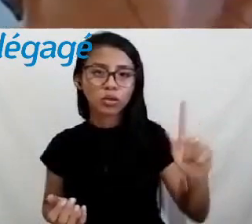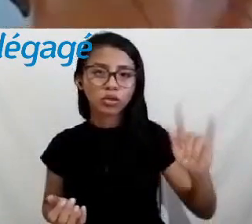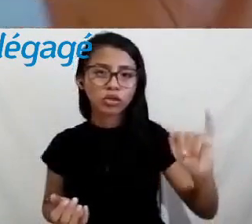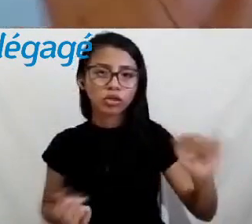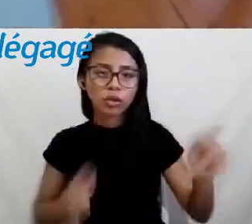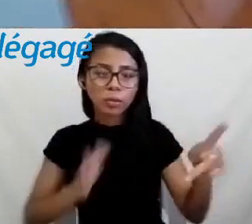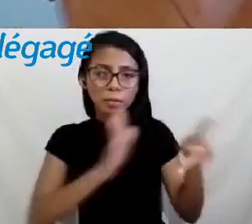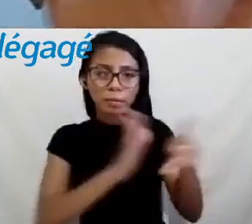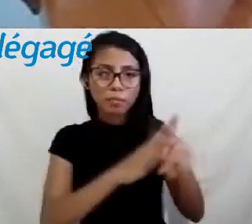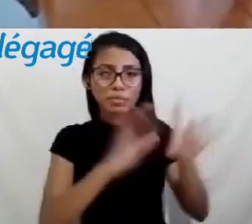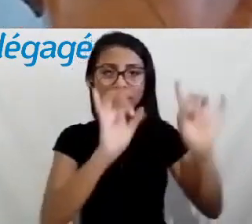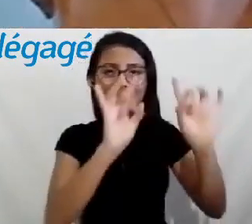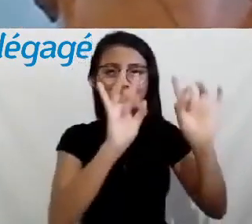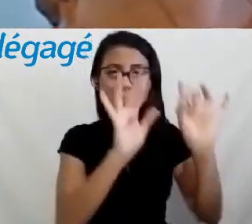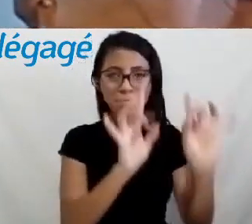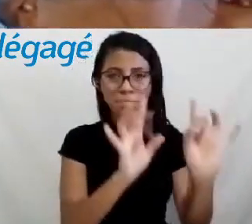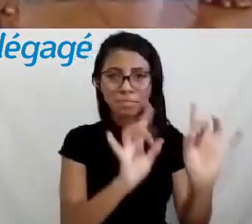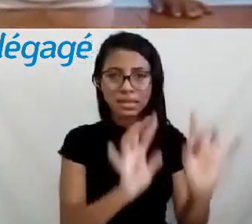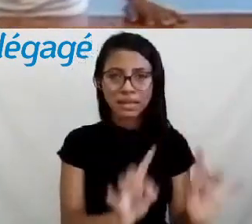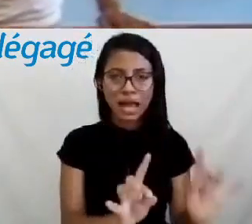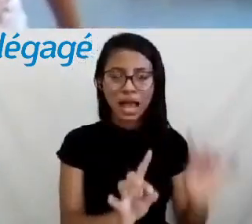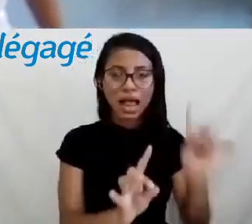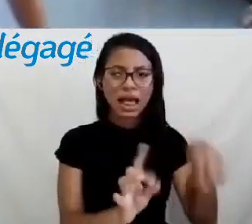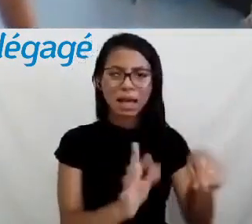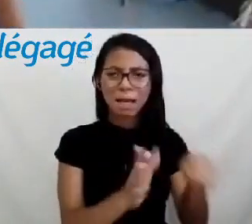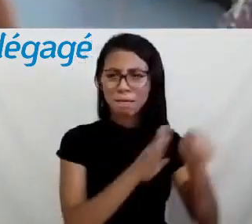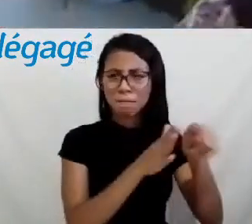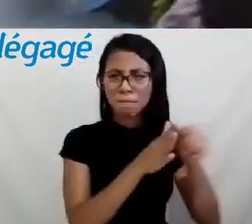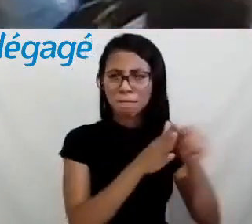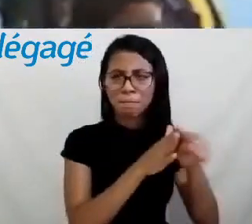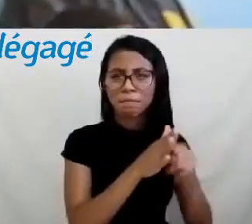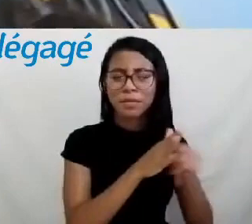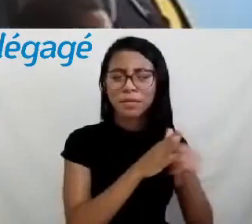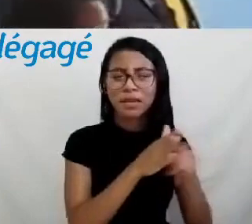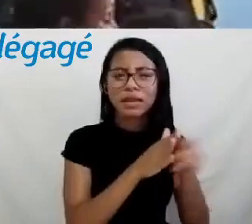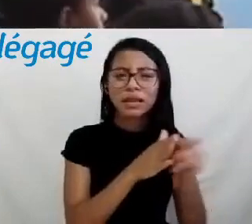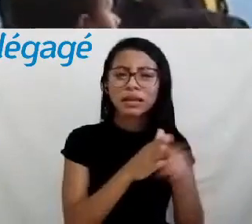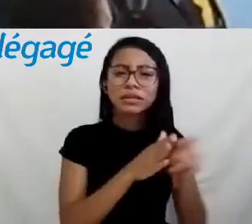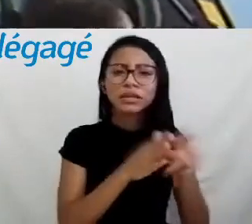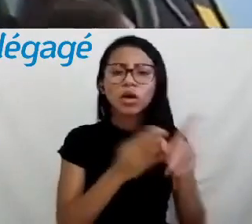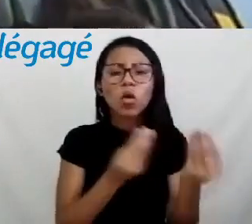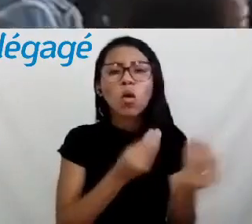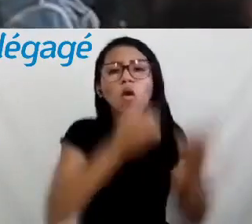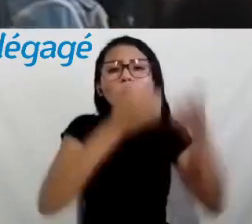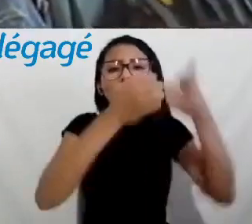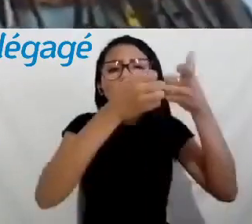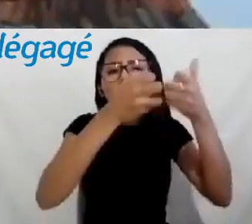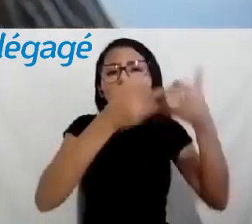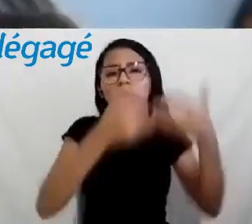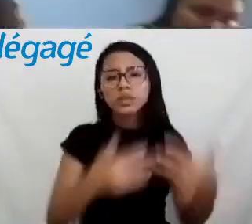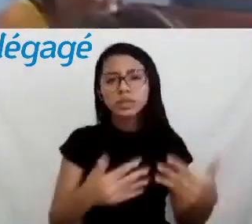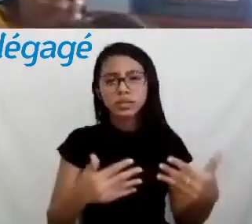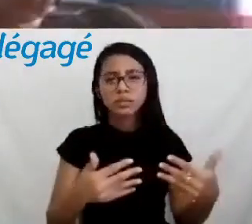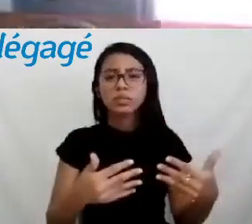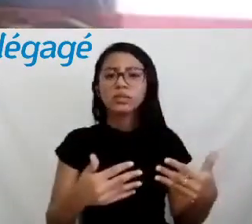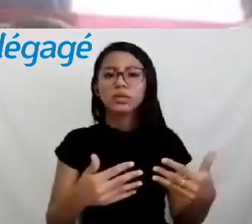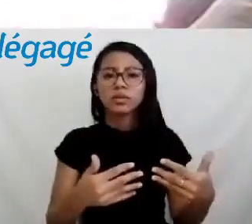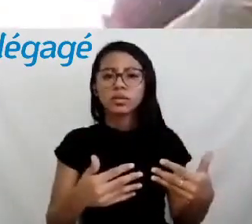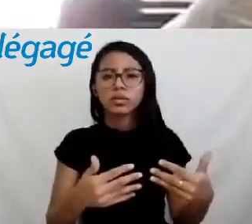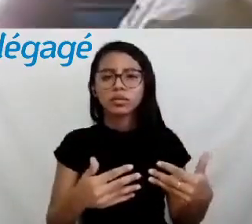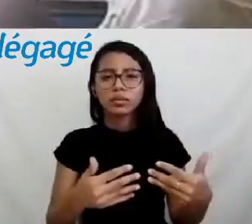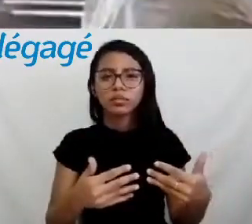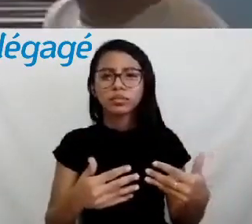Que, como? Vou ter que fazer uma poesia, não é isso? Porque se não, fora disso, como é que vai ser?